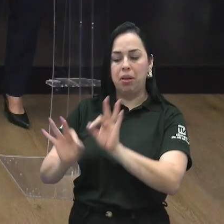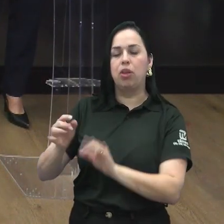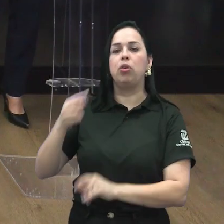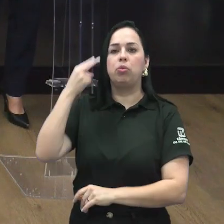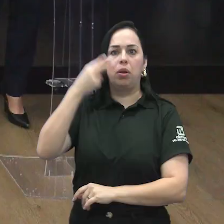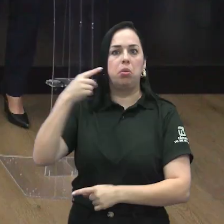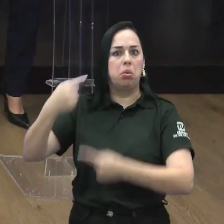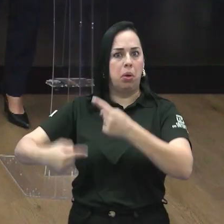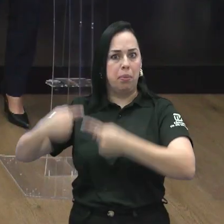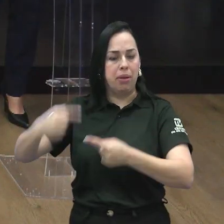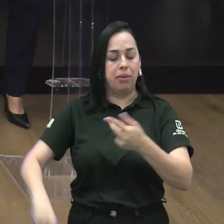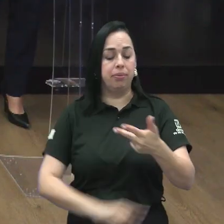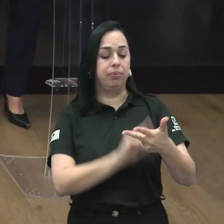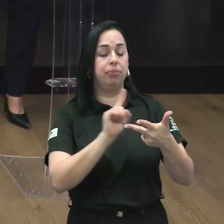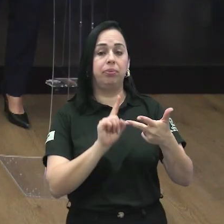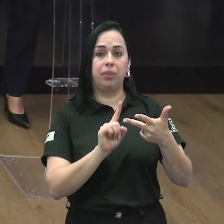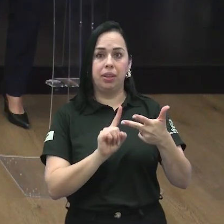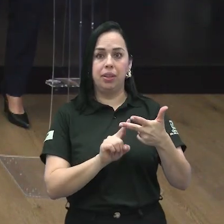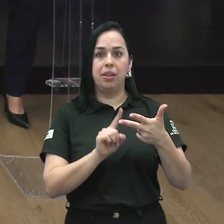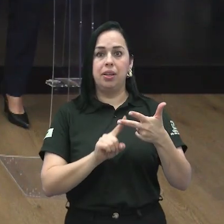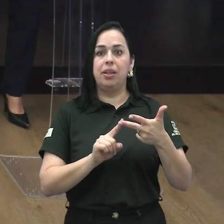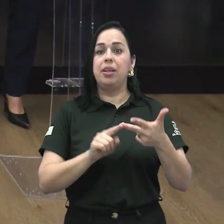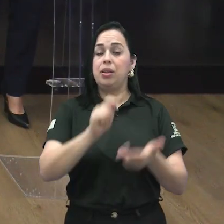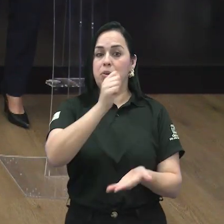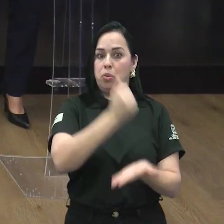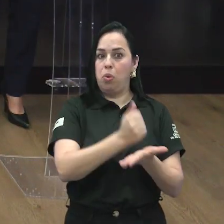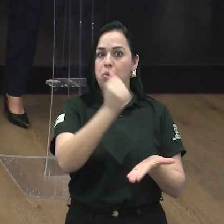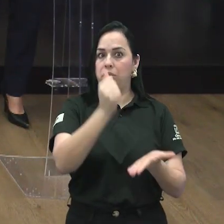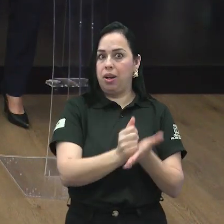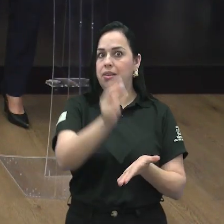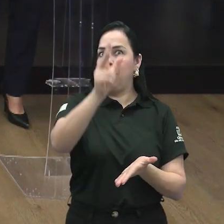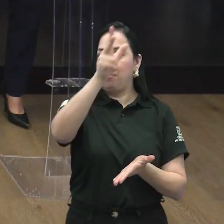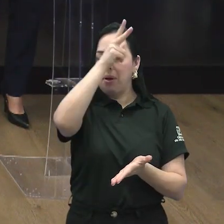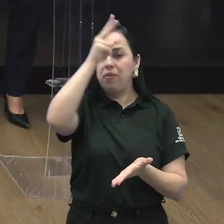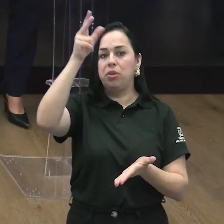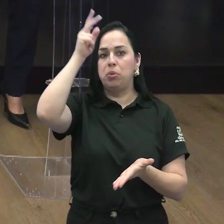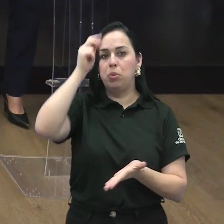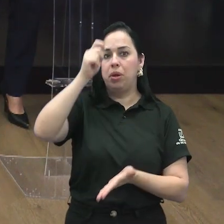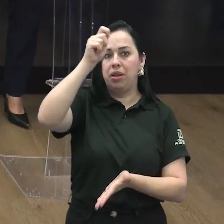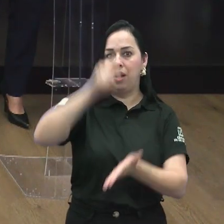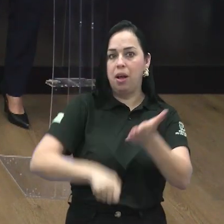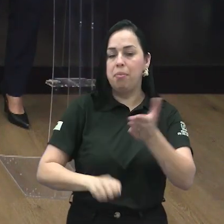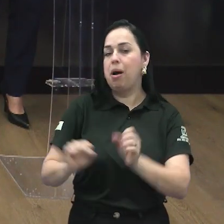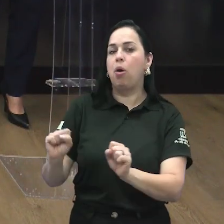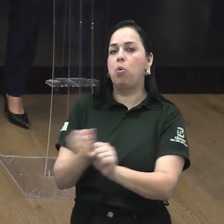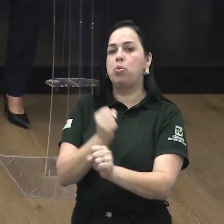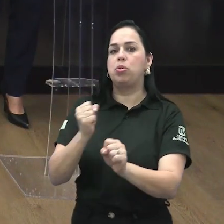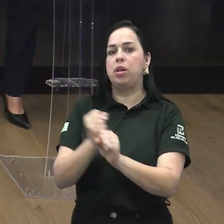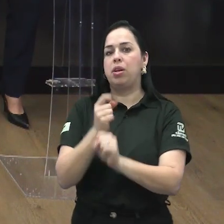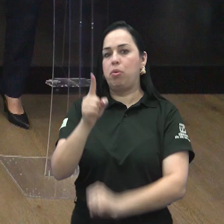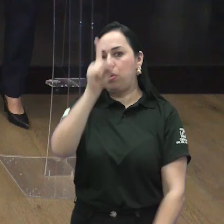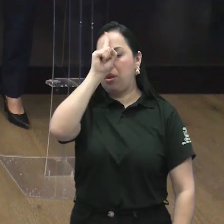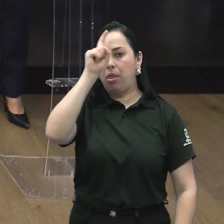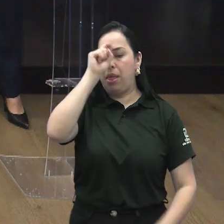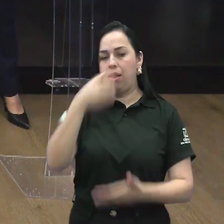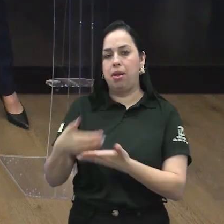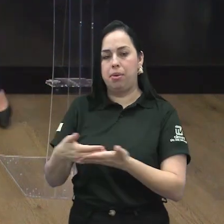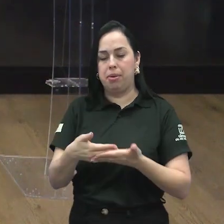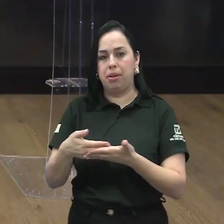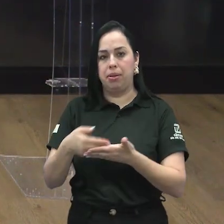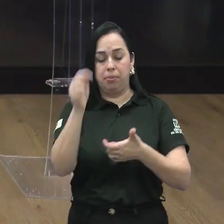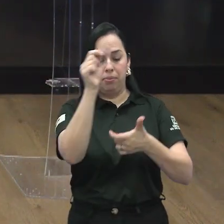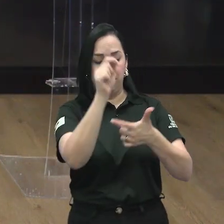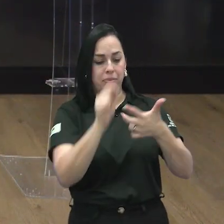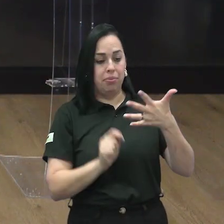debate no Legislativo. E ainda, a Prefeitura assina contrato para a construção de nova maternidade em São José. Tudo isso e